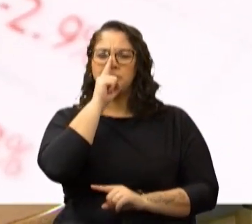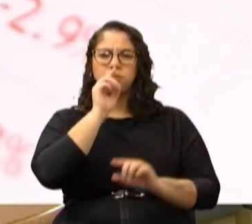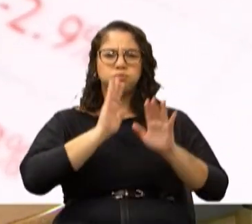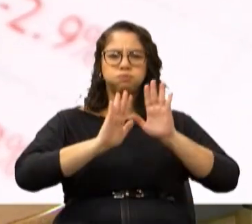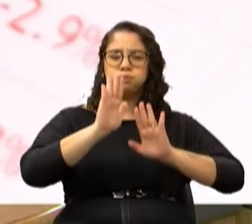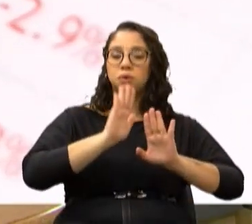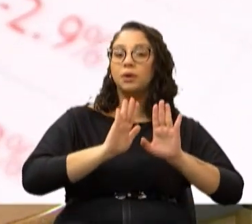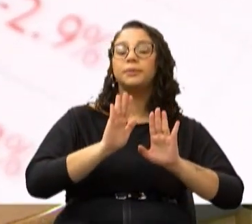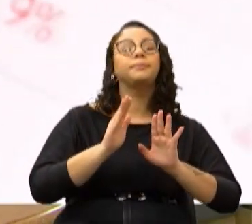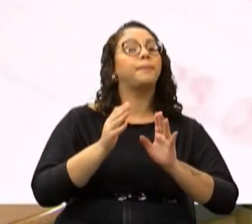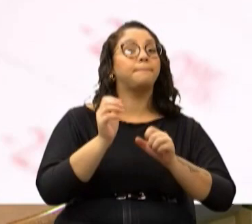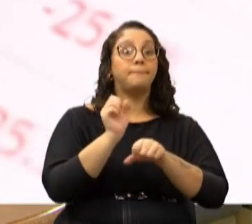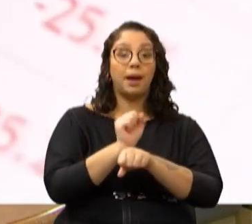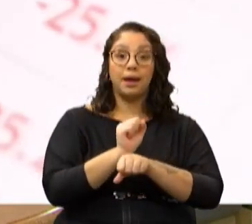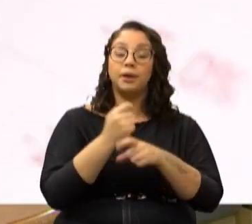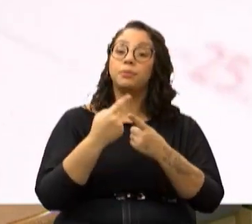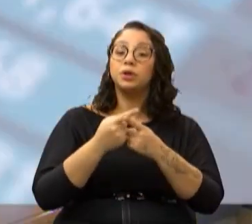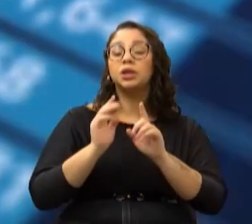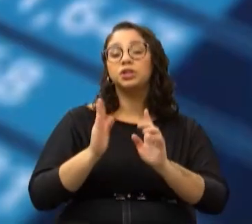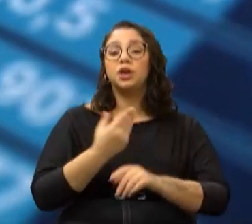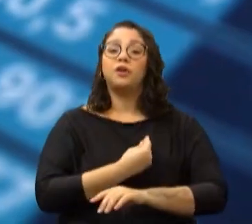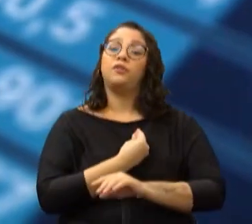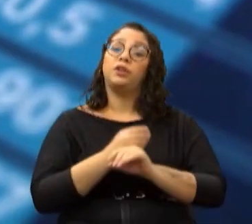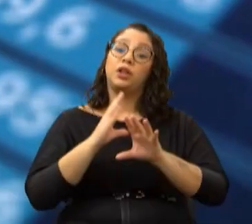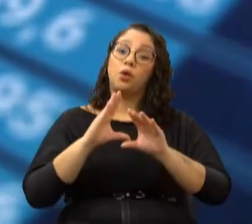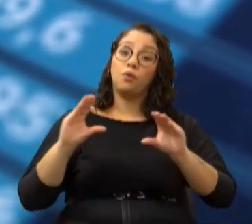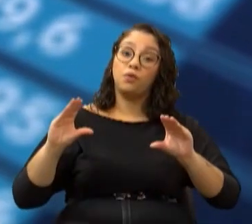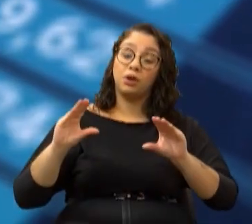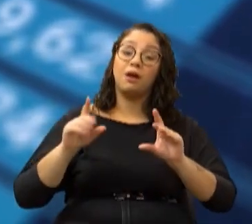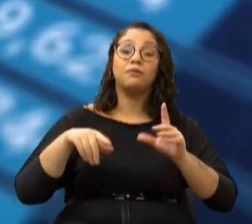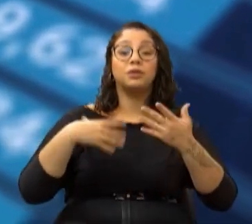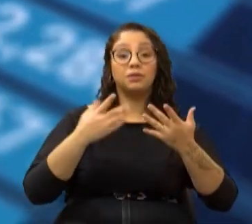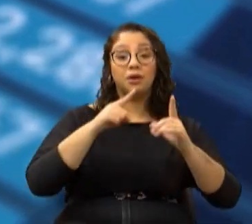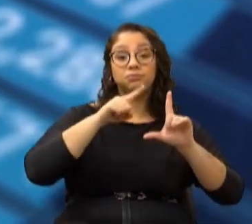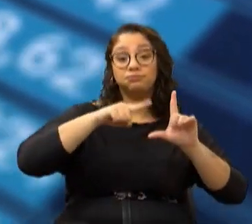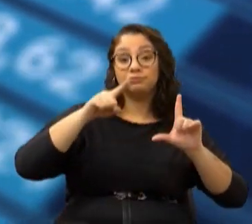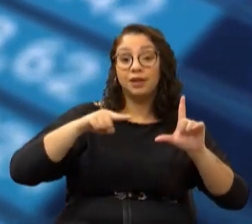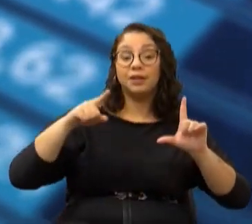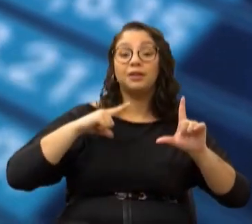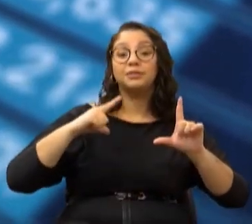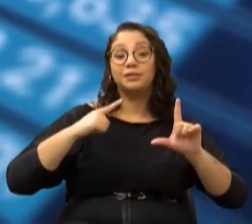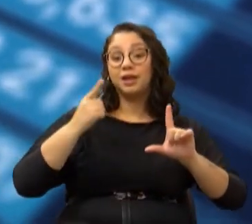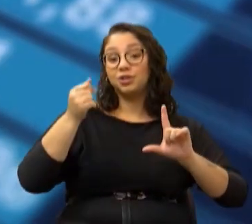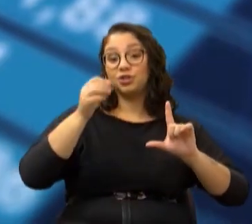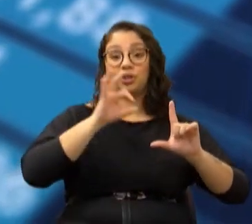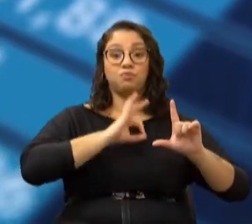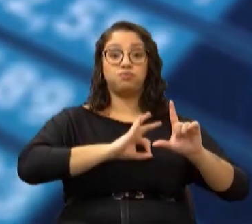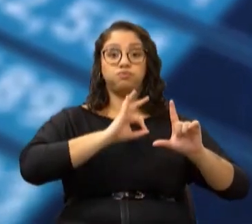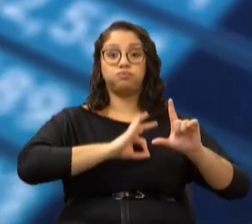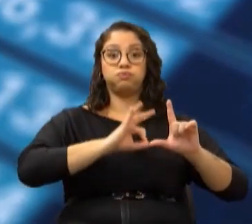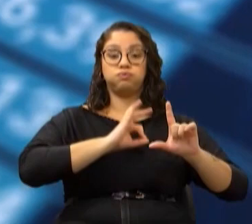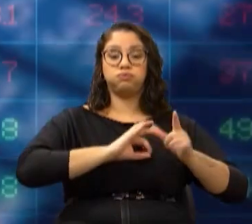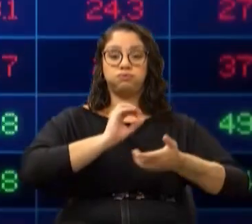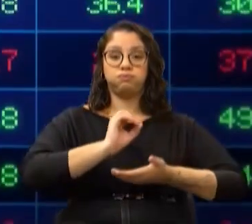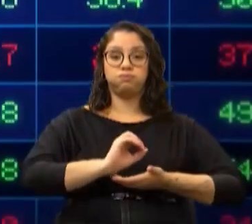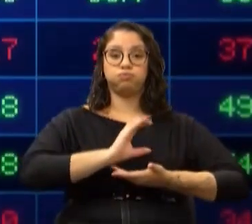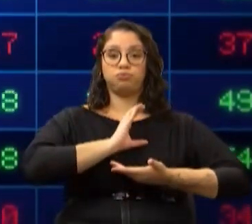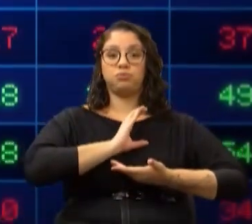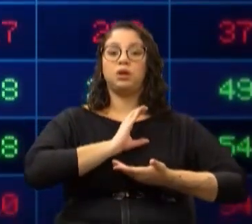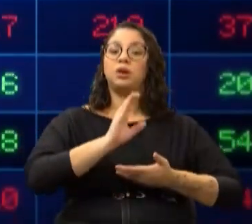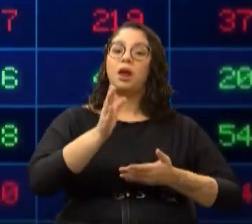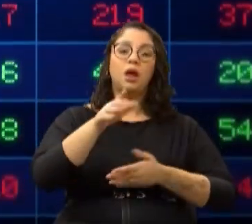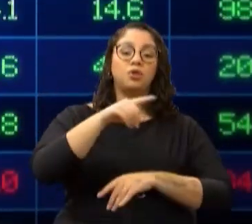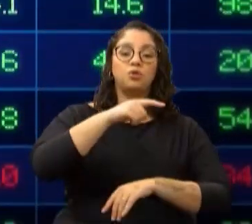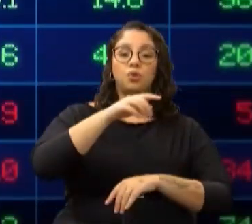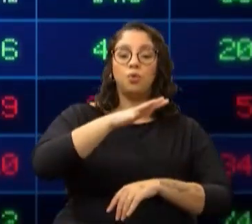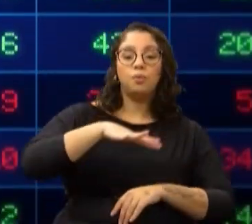já estão numa situação mais confortável. Então, estatisticamente falando, existe o período de acumulação de renda, que aí começa